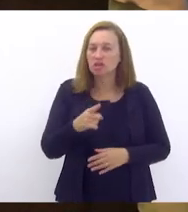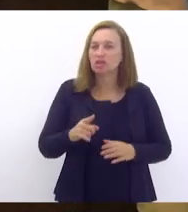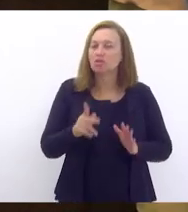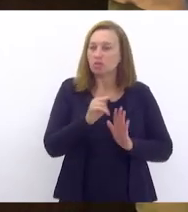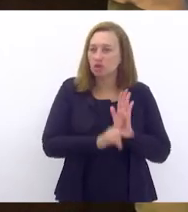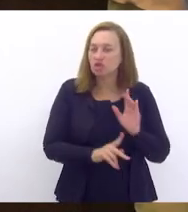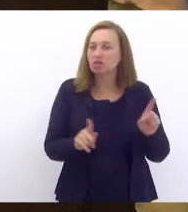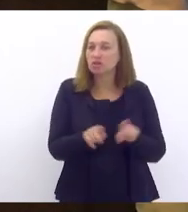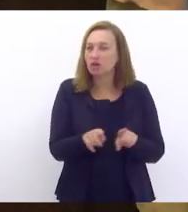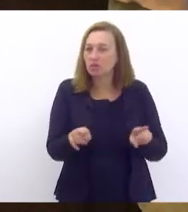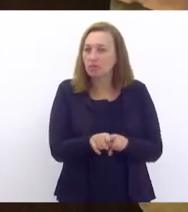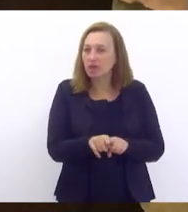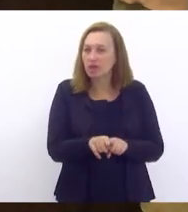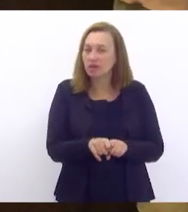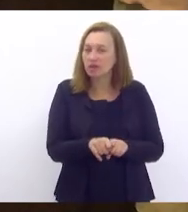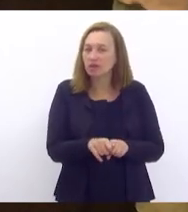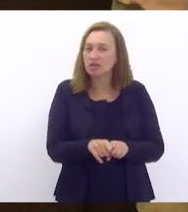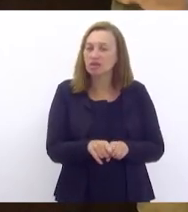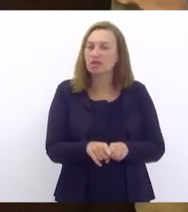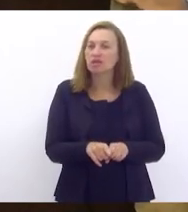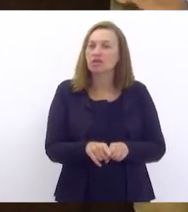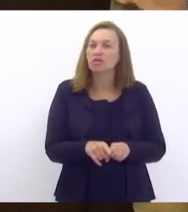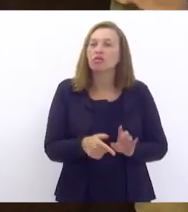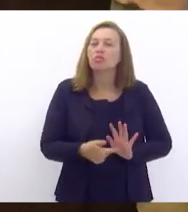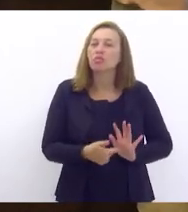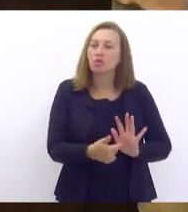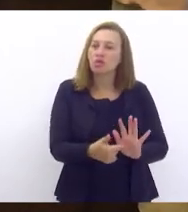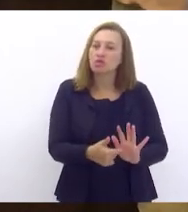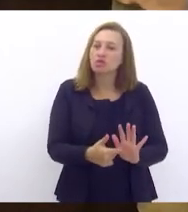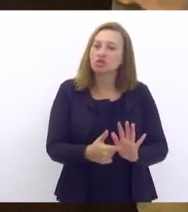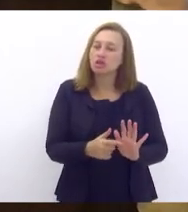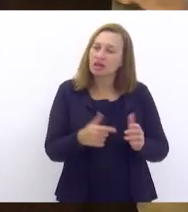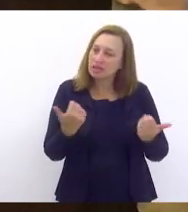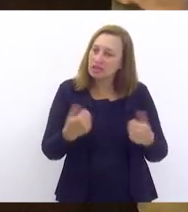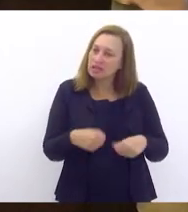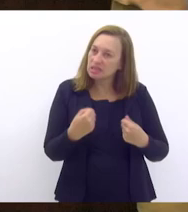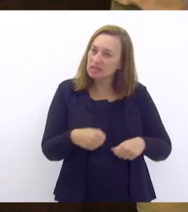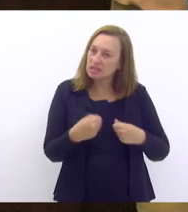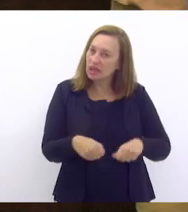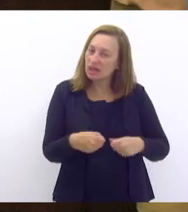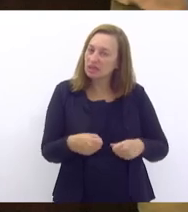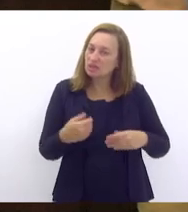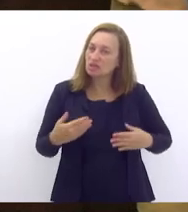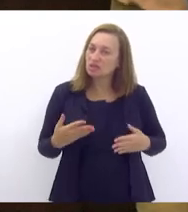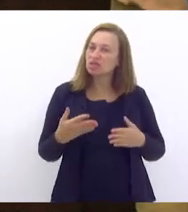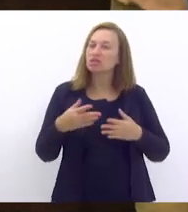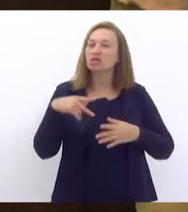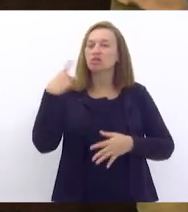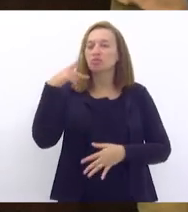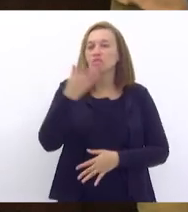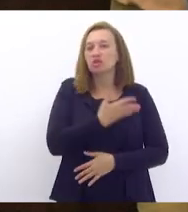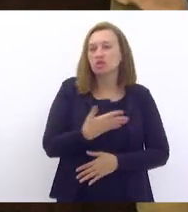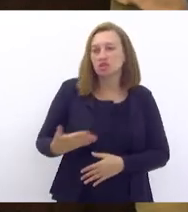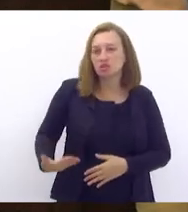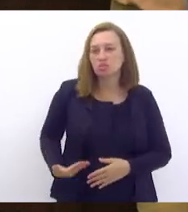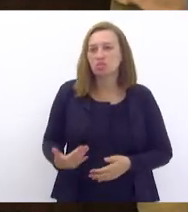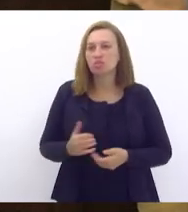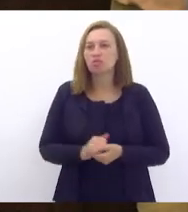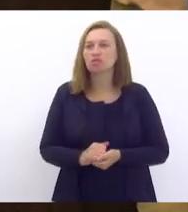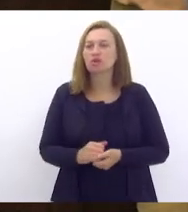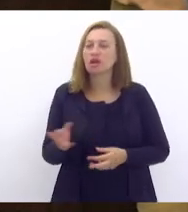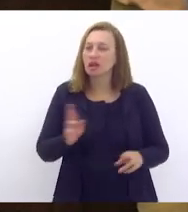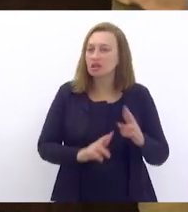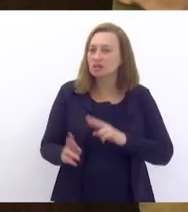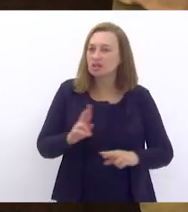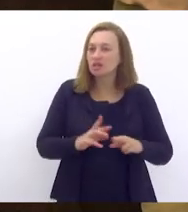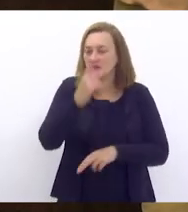também sinaliza aqui para casa a necessidade de um redirecionamento de políticas públicas relativas